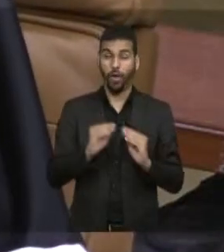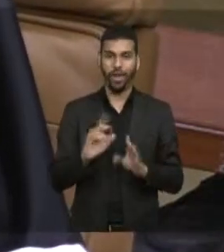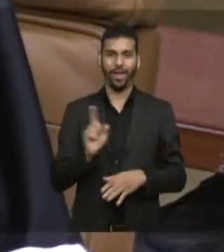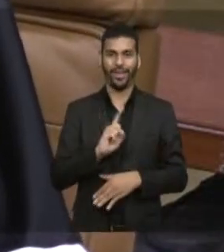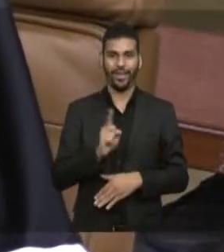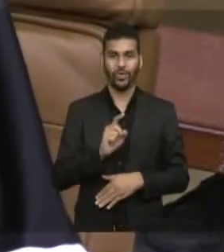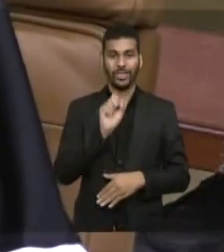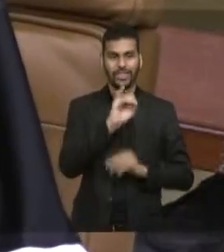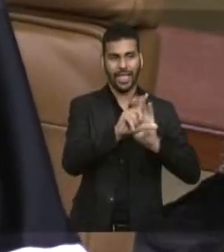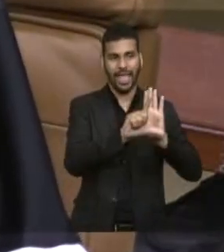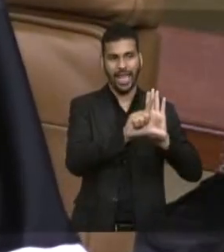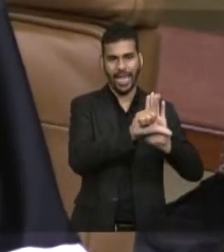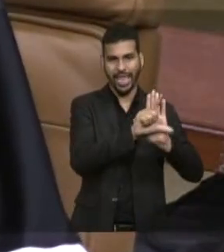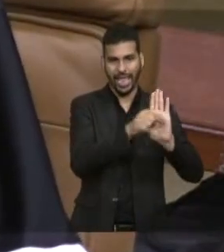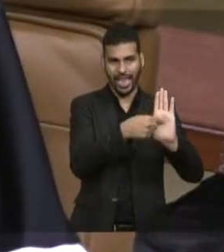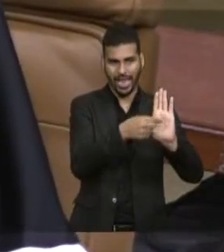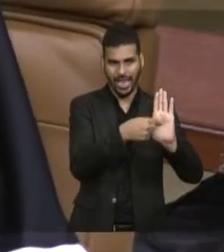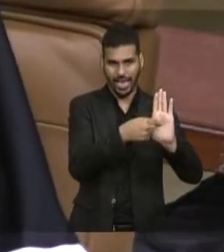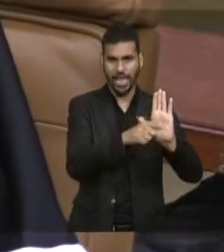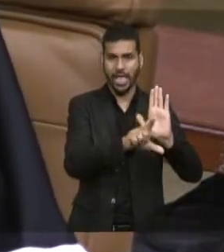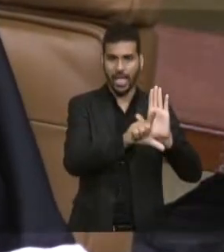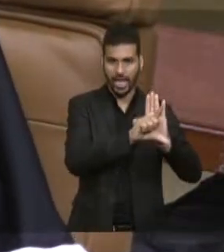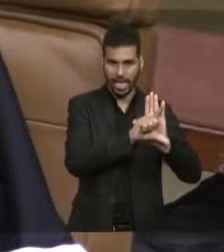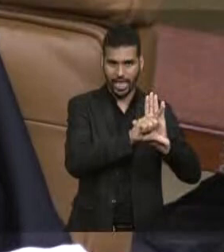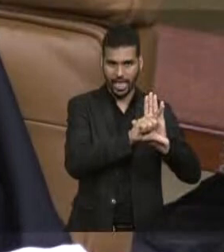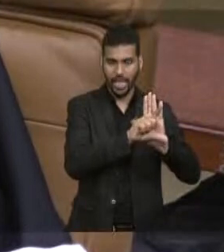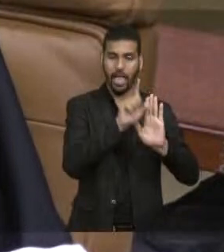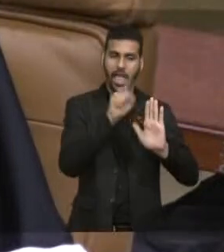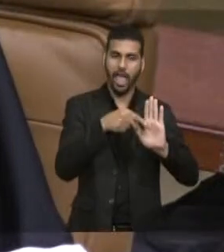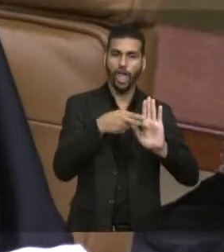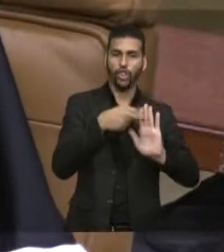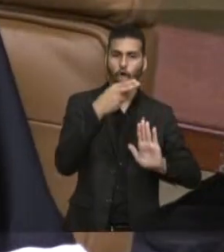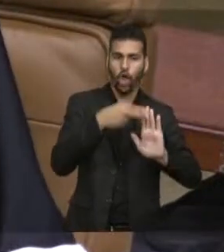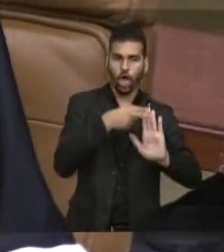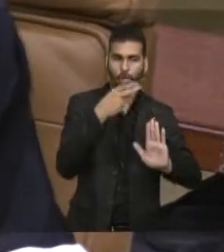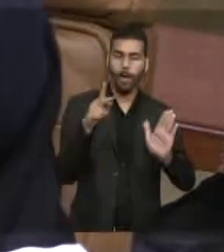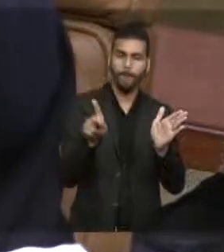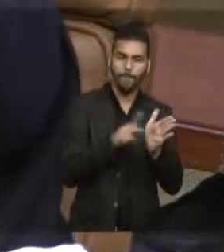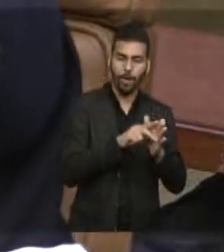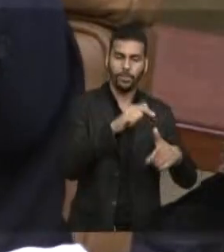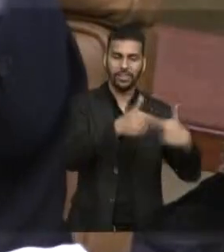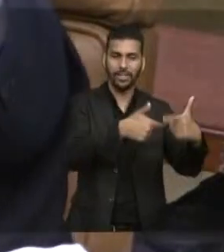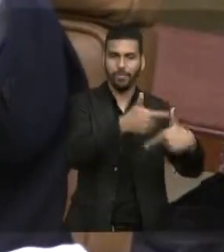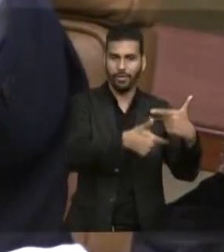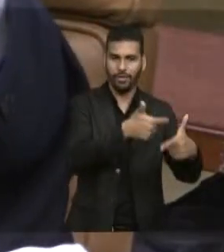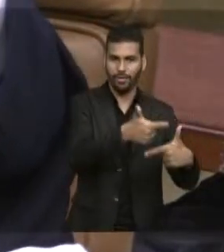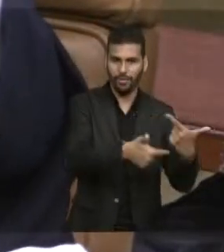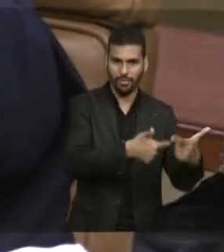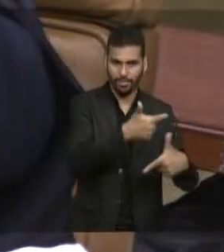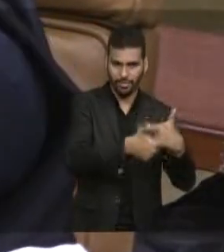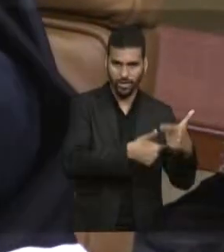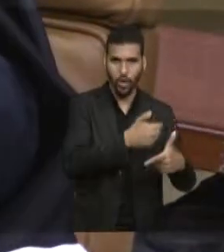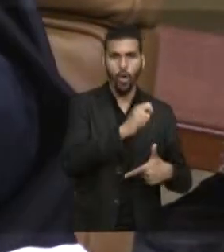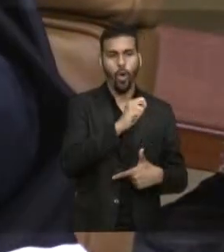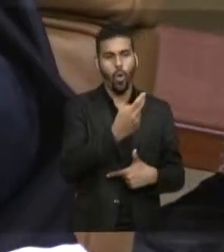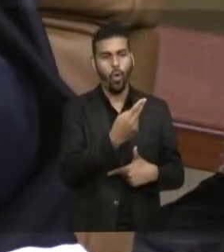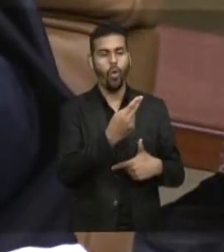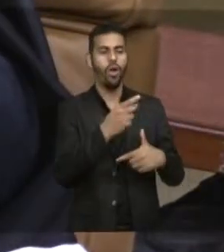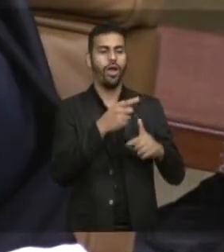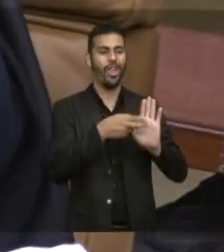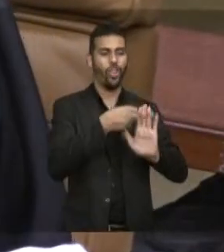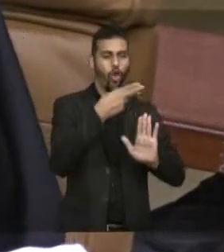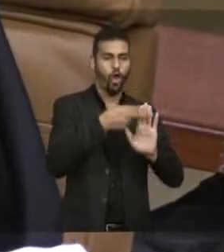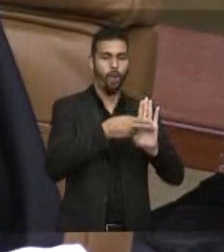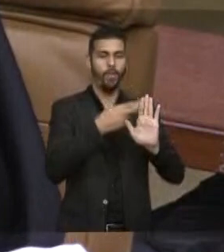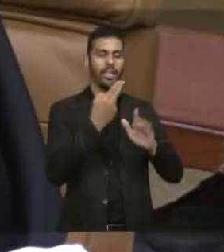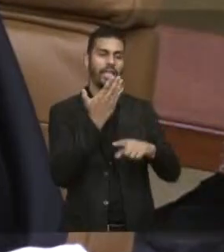natureza da lei é uma natureza inerente às normas trabalhistas ou inerentes às normas que protegem a saúde do